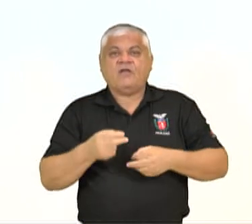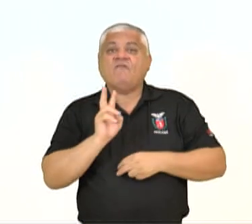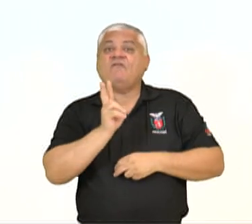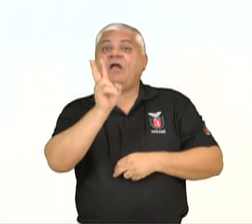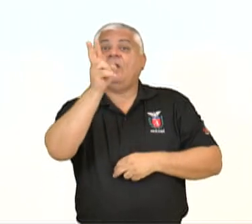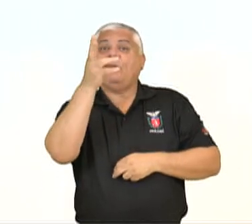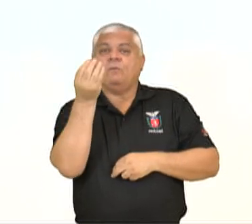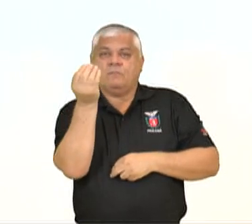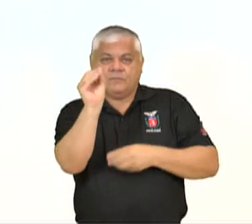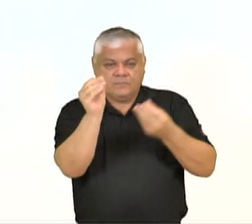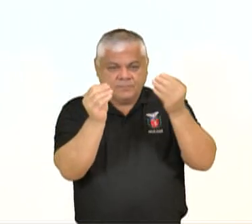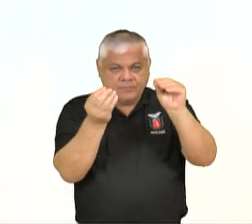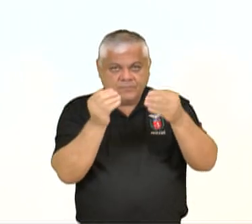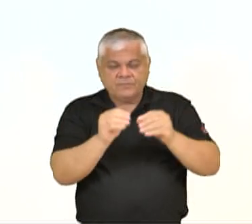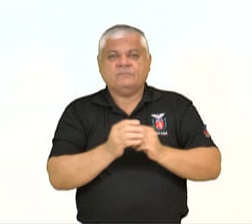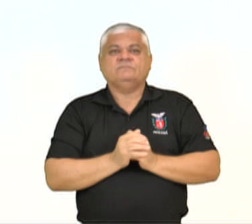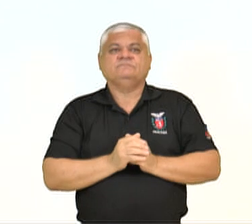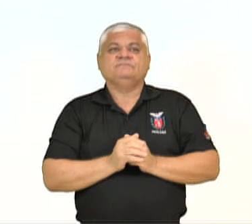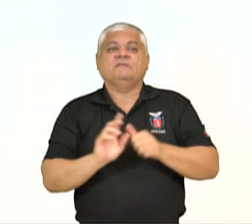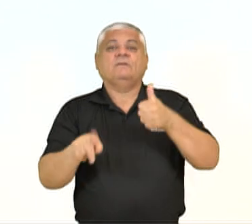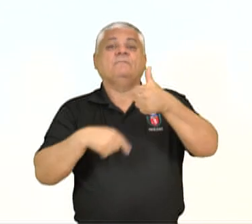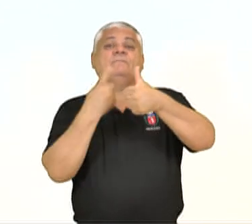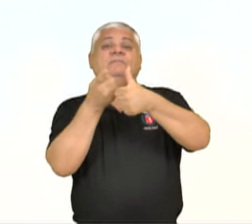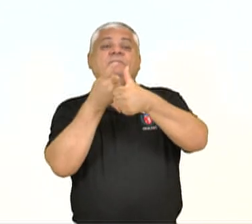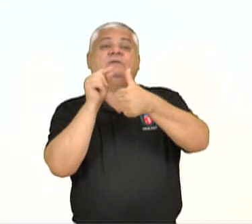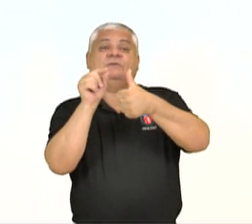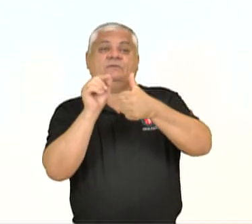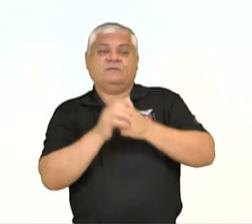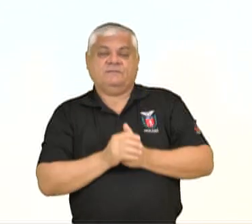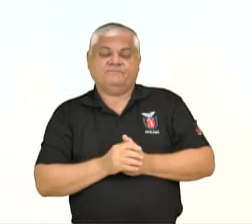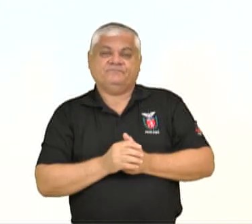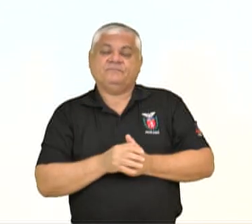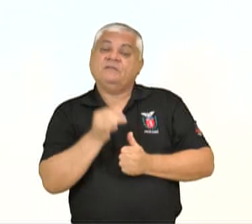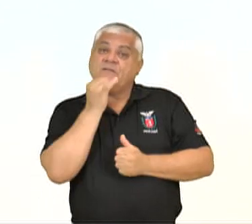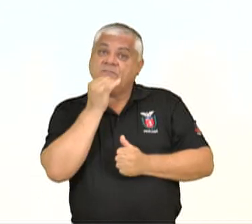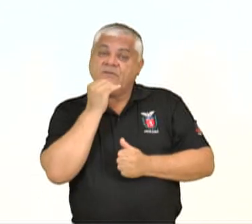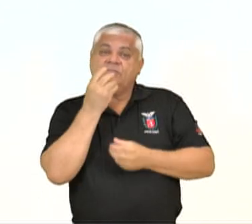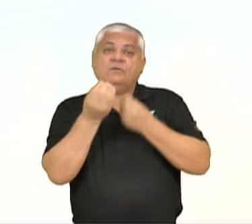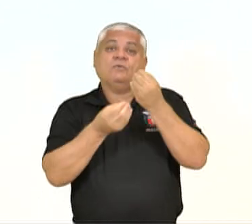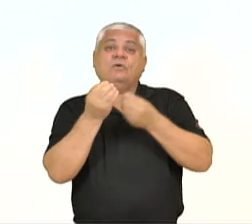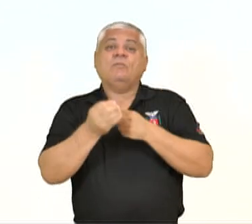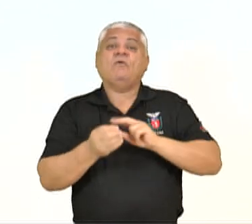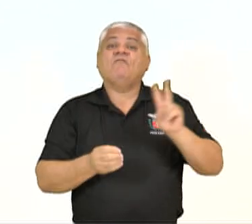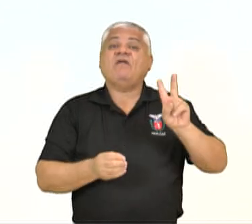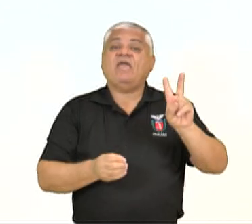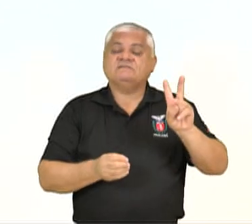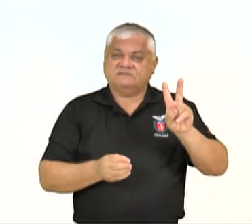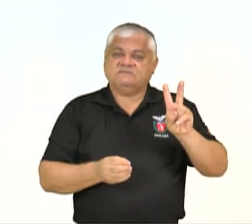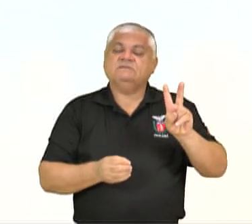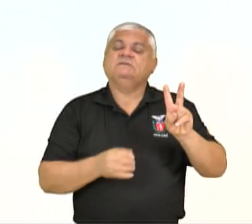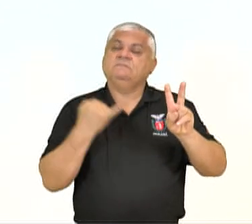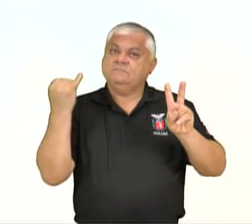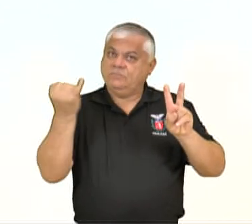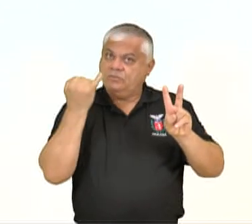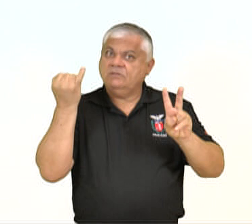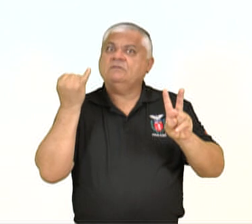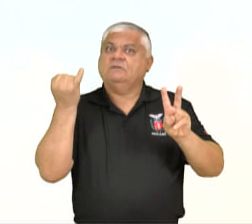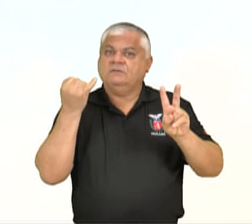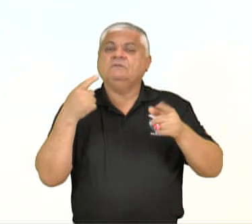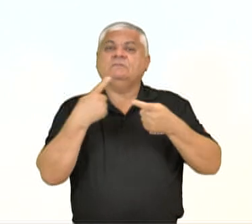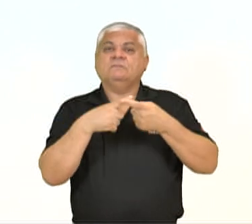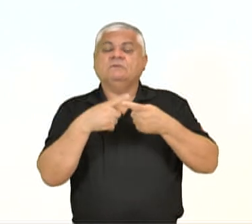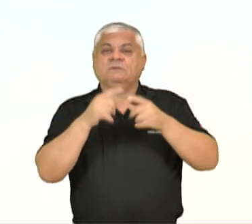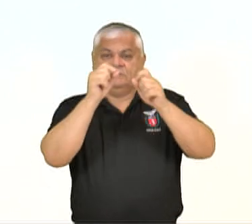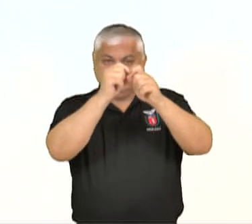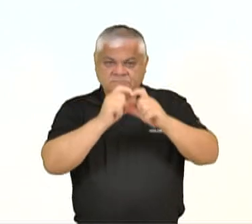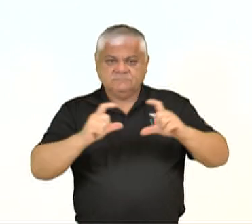gráfico desejado. Então primeiro, o que a gente pode fazer? Determinar as coordenadas do vértice, né? É uma informação muito importante, a partir